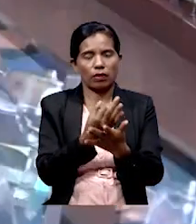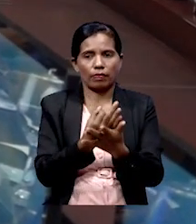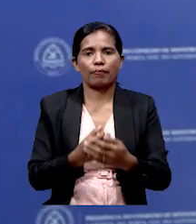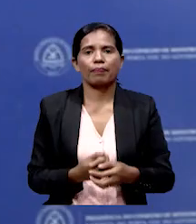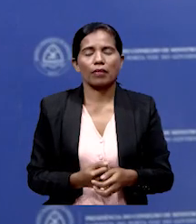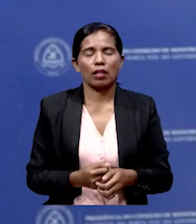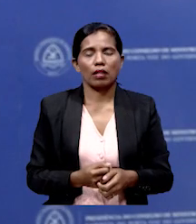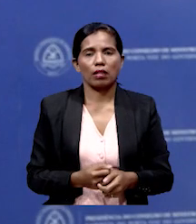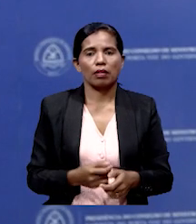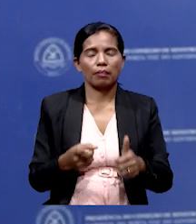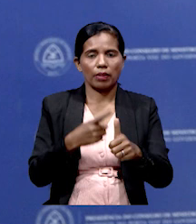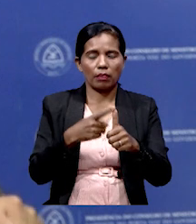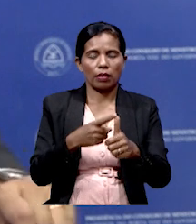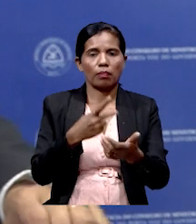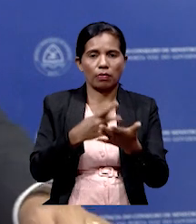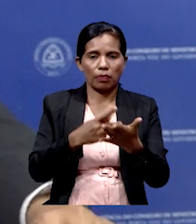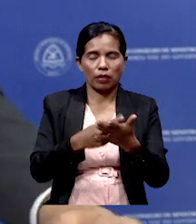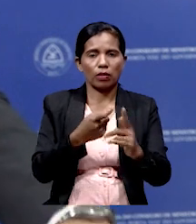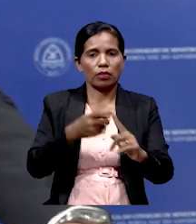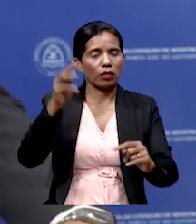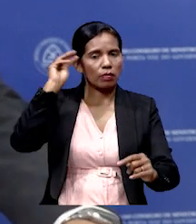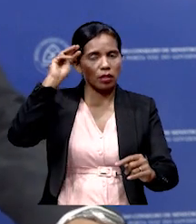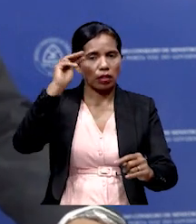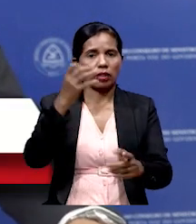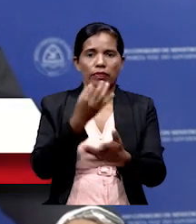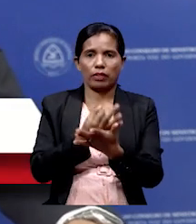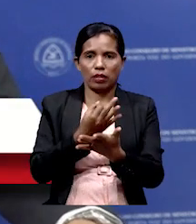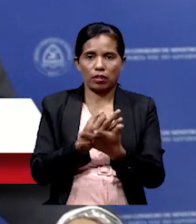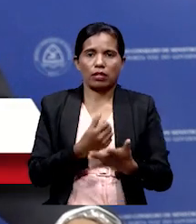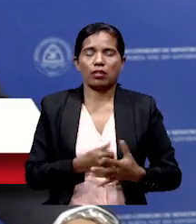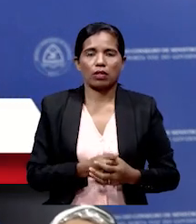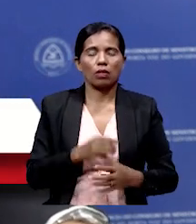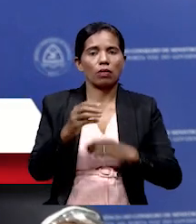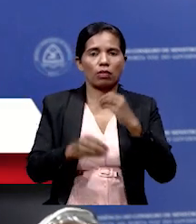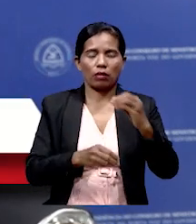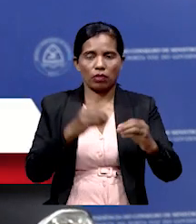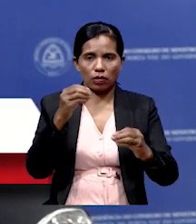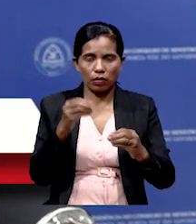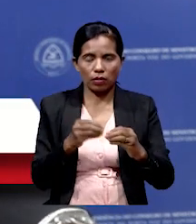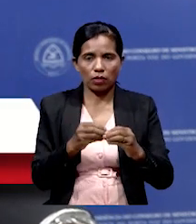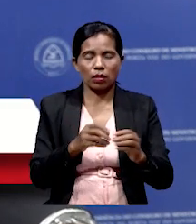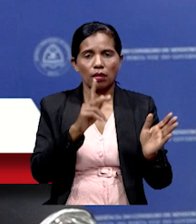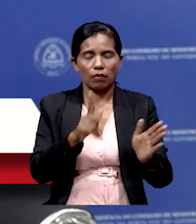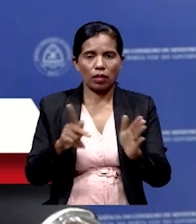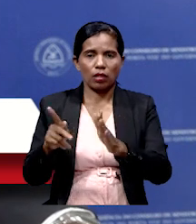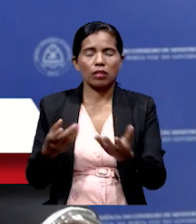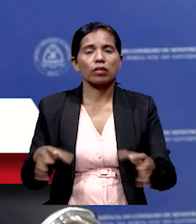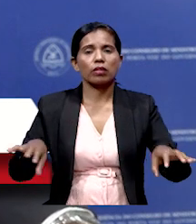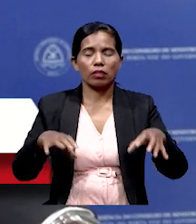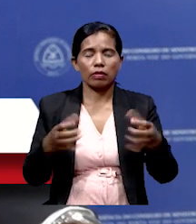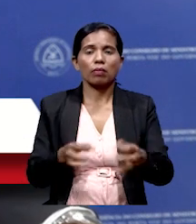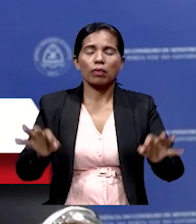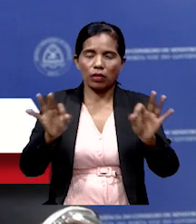uma coisa, quando a proposta é do Ministério das Finanças, quando a opção principal será plano nien, ou grandes opções do